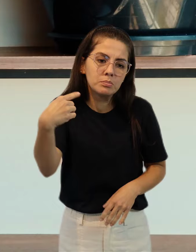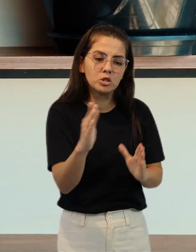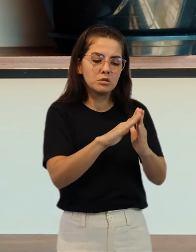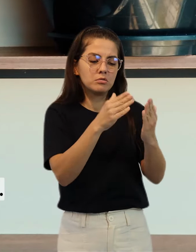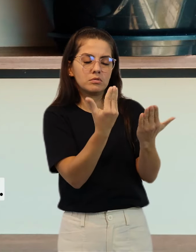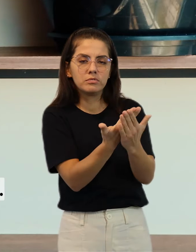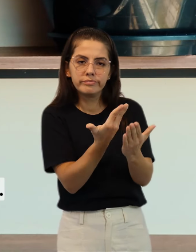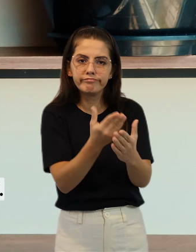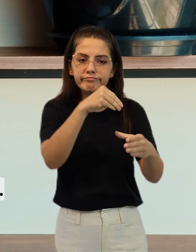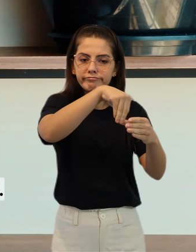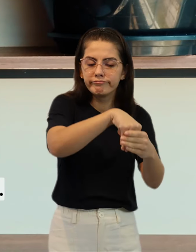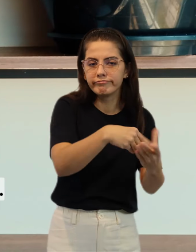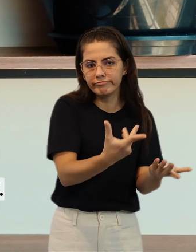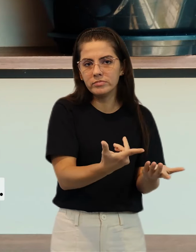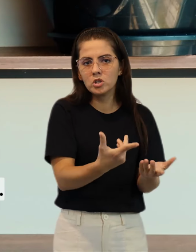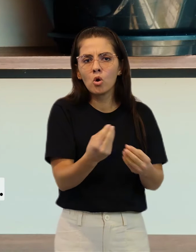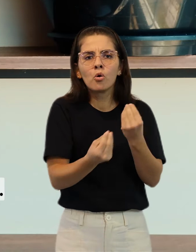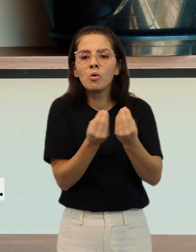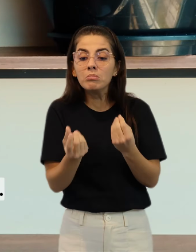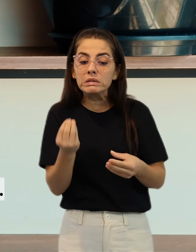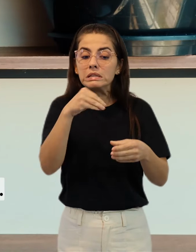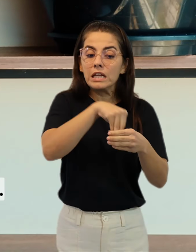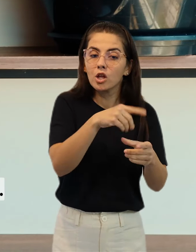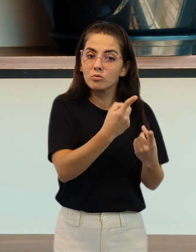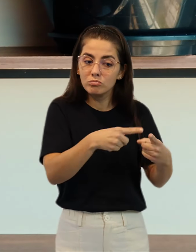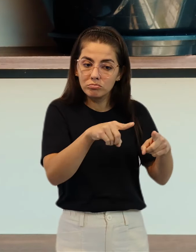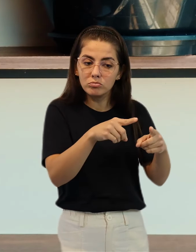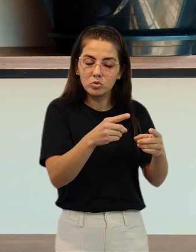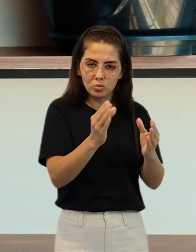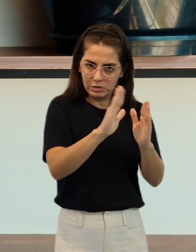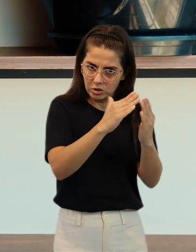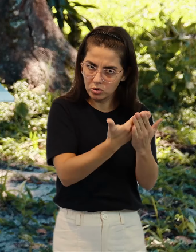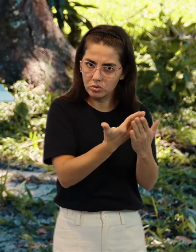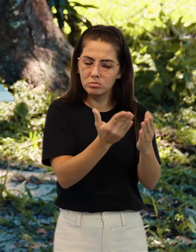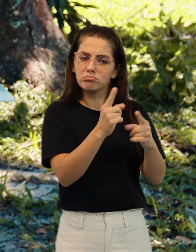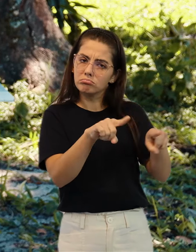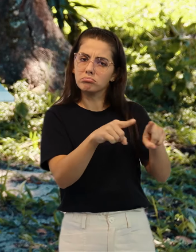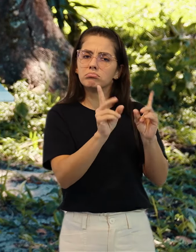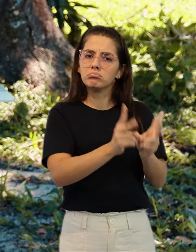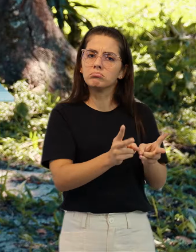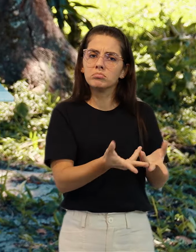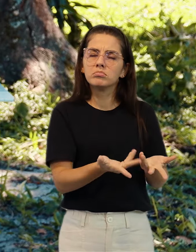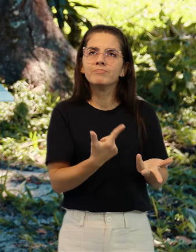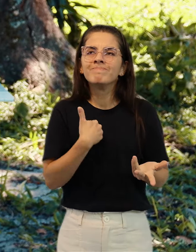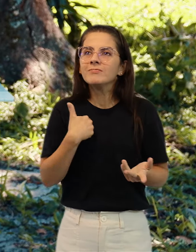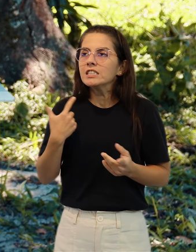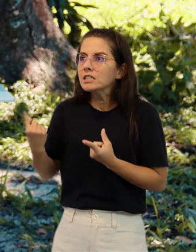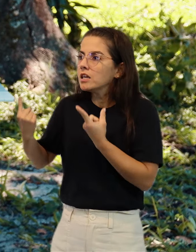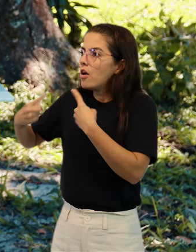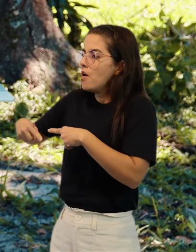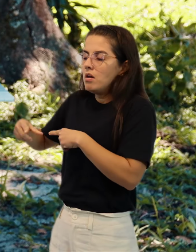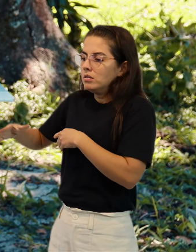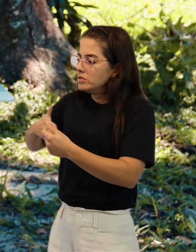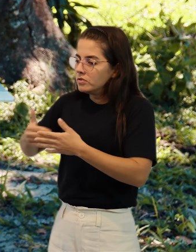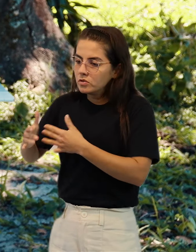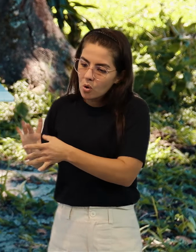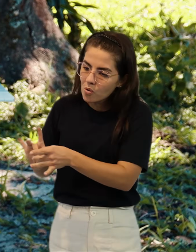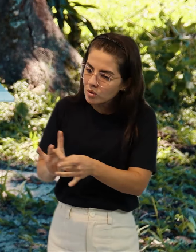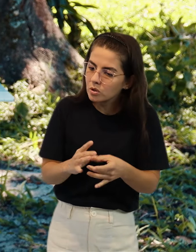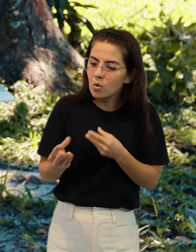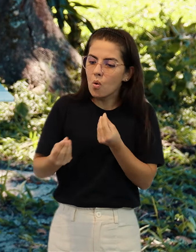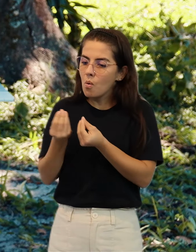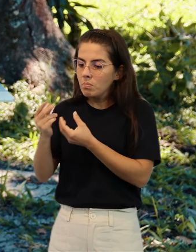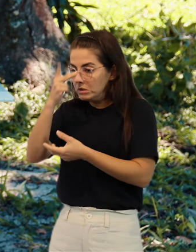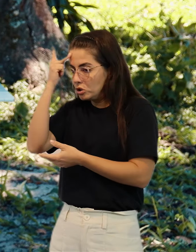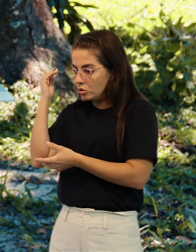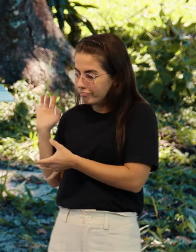dia das escolas. Então a demanda principal era ter música nas escolas. É sempre um desafio, em qualquer contexto, a união de pessoas e que